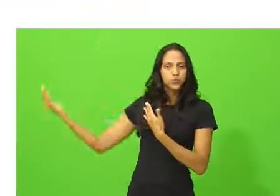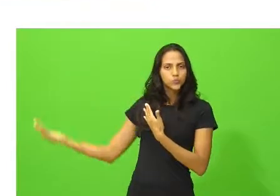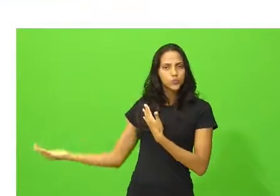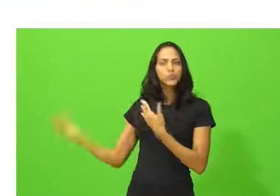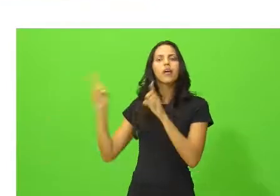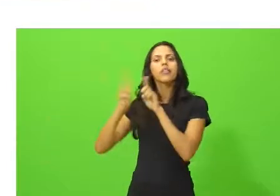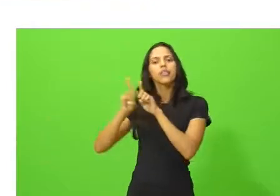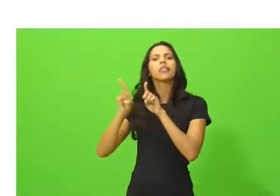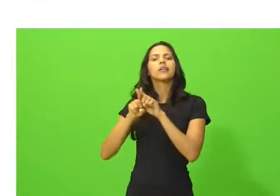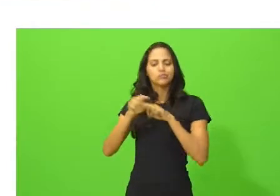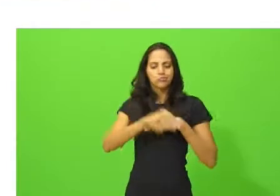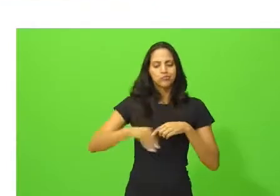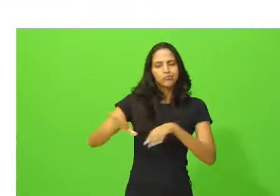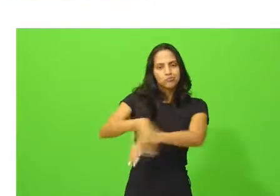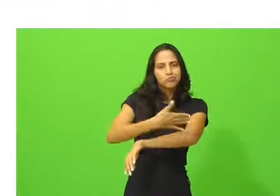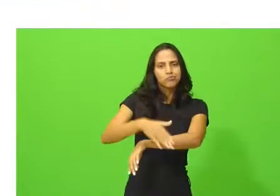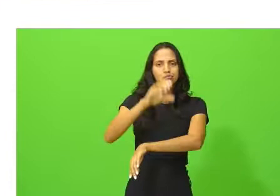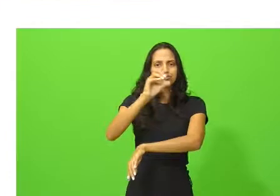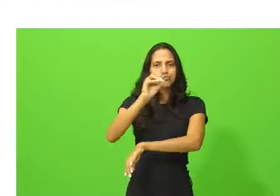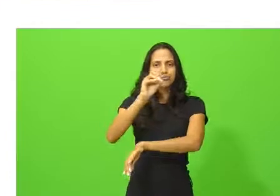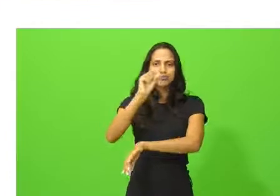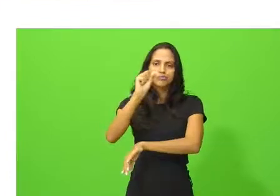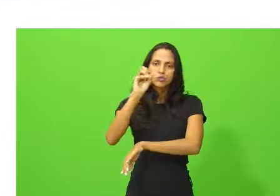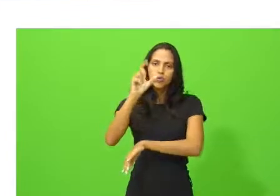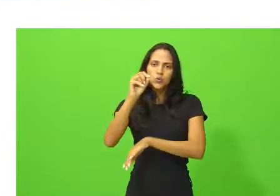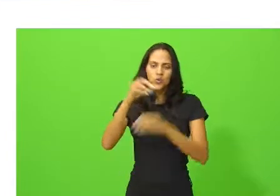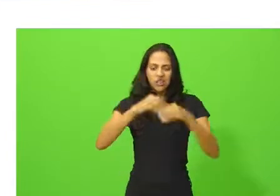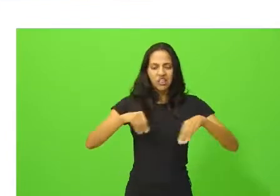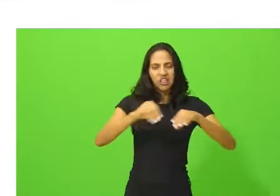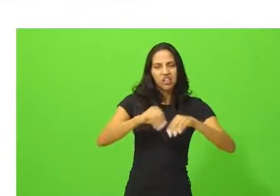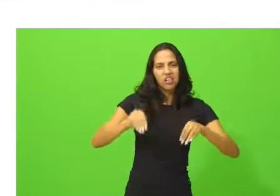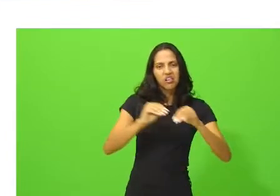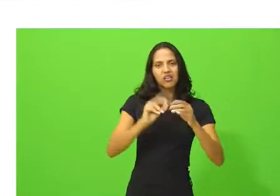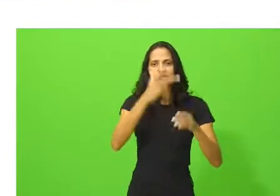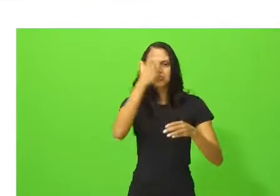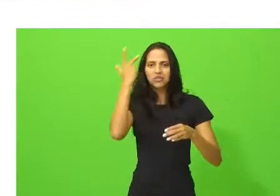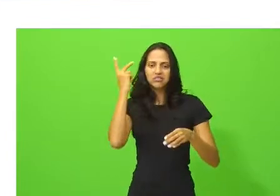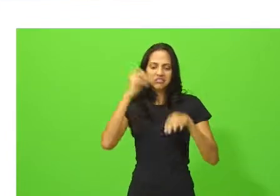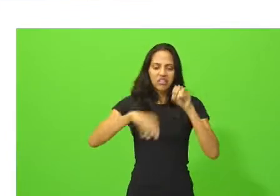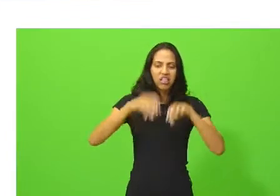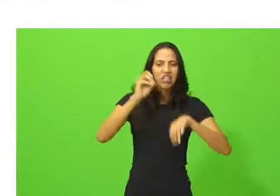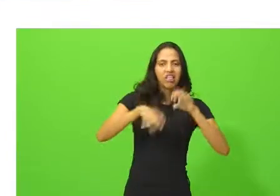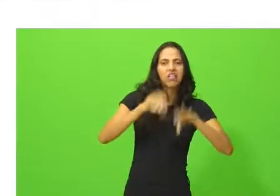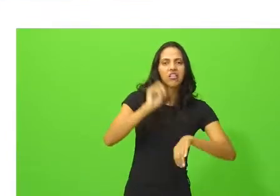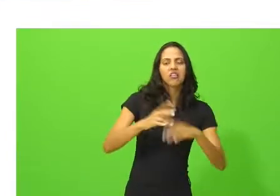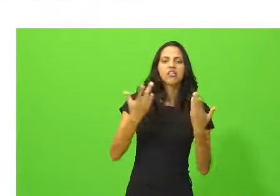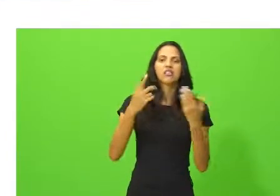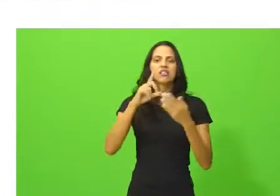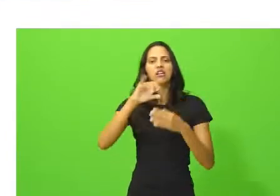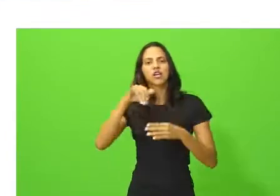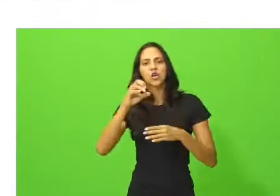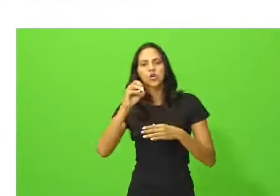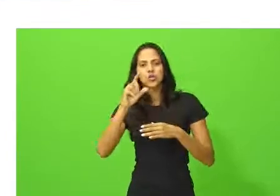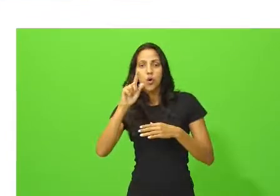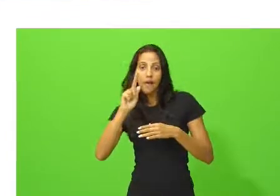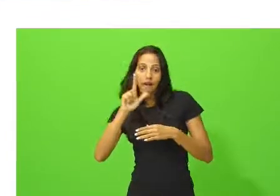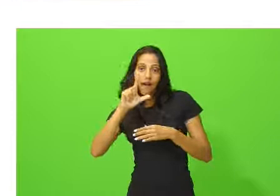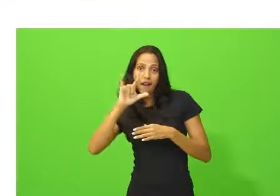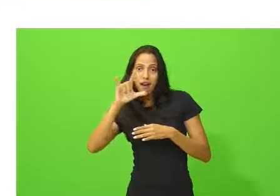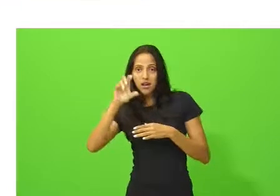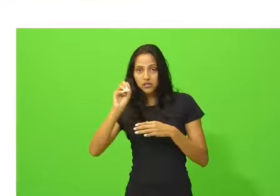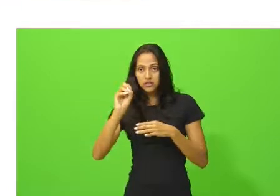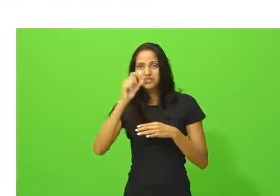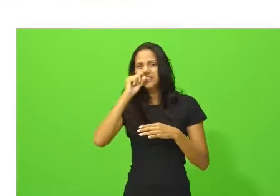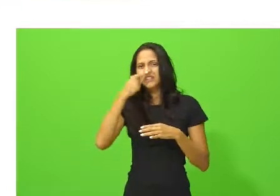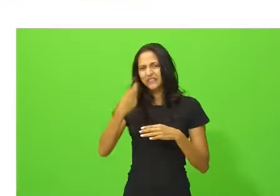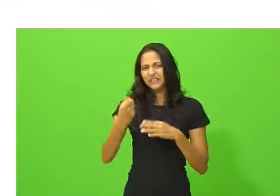rios, a poluição dos solos, que vai, claro, trazer uma série de consequências nessa imagem bem interessante, que as pessoas